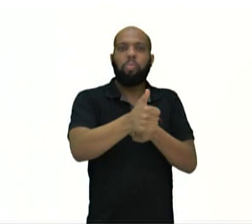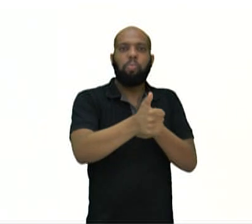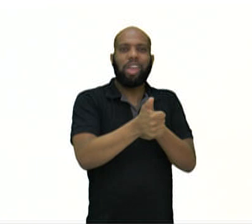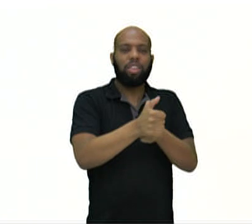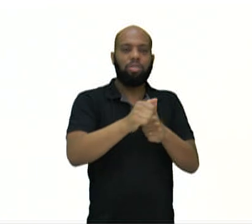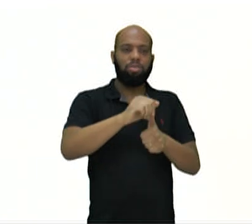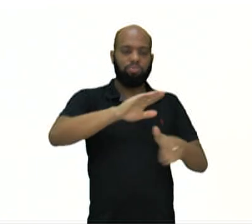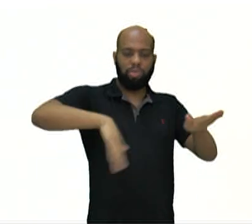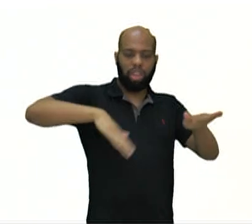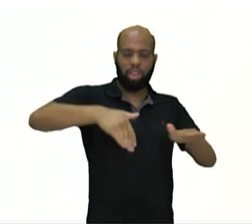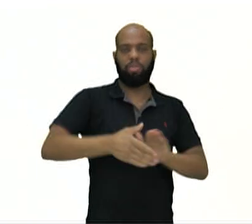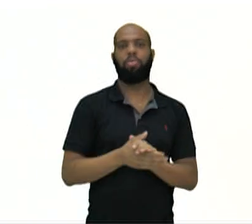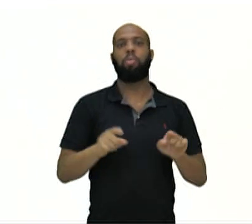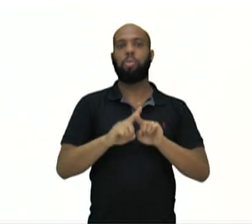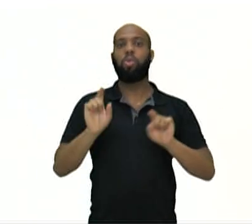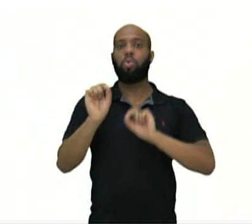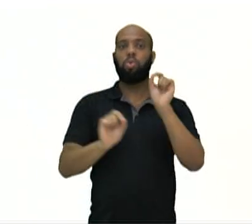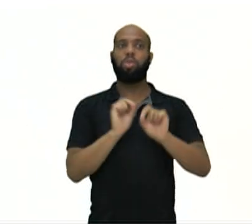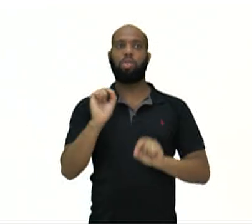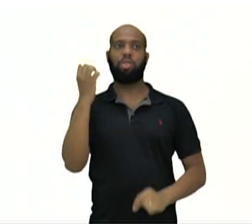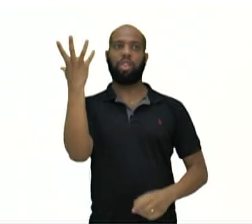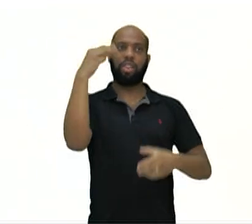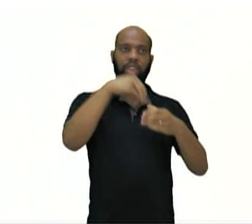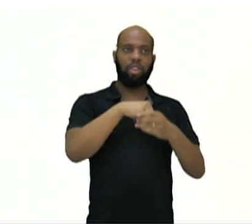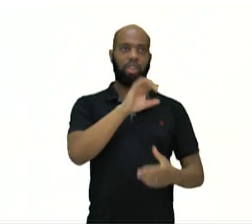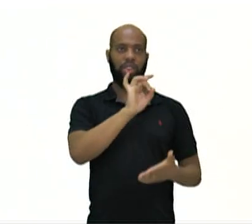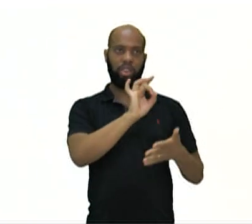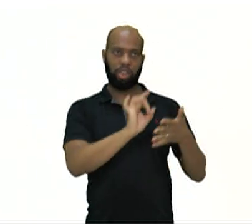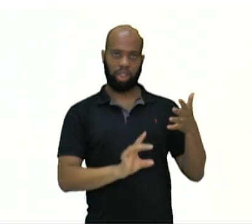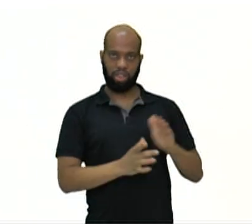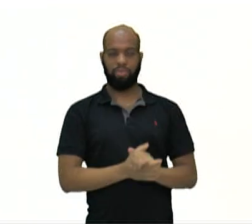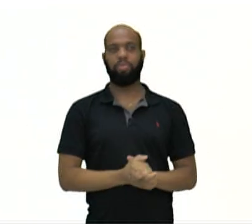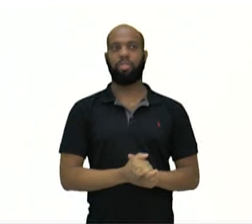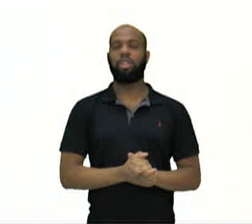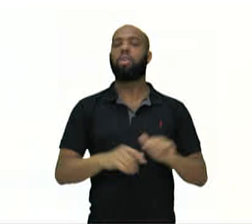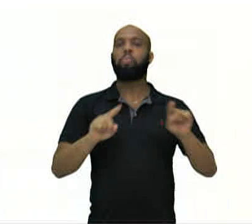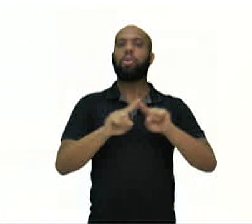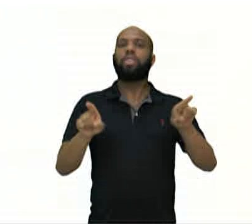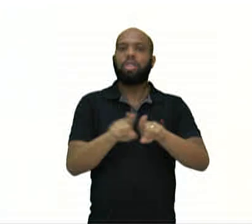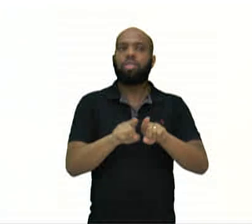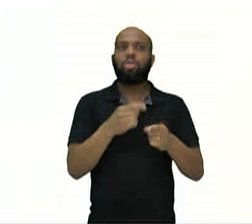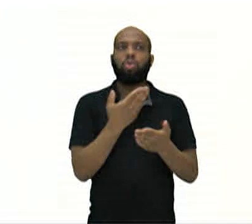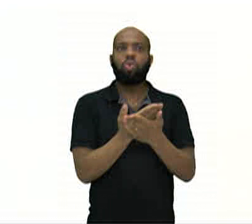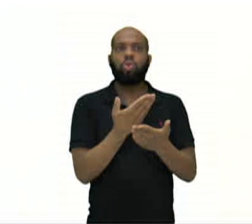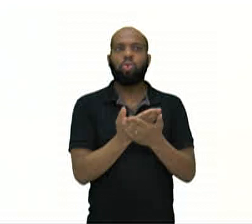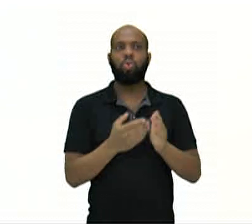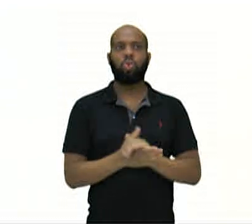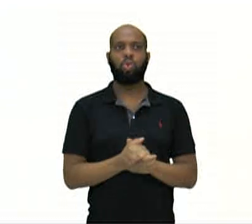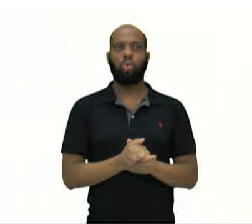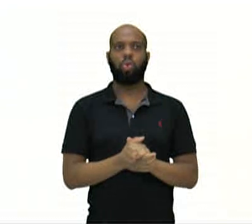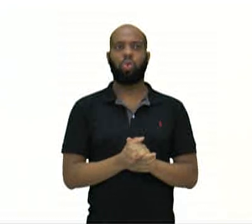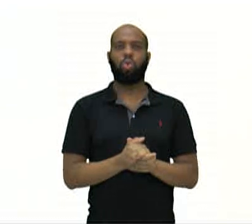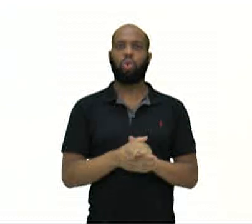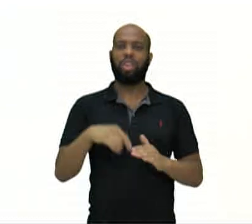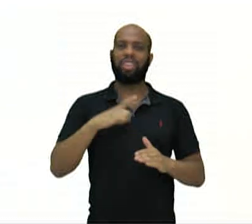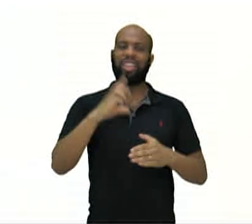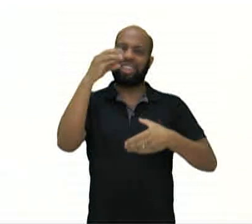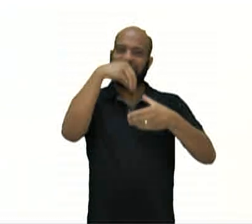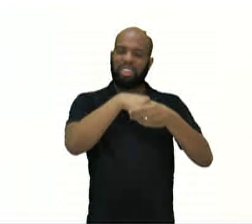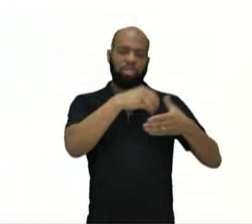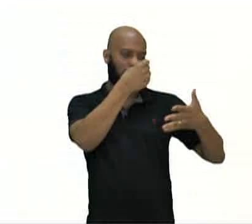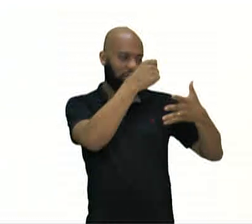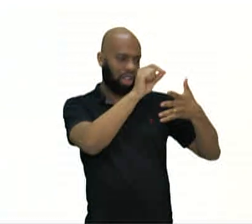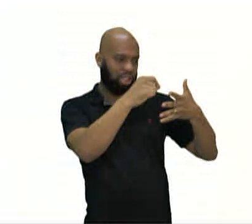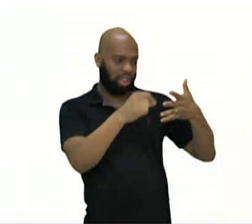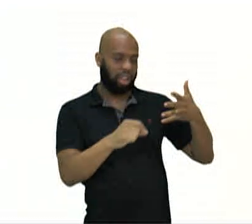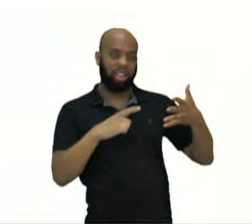que é que acontece dentro de cada um desses relevos e tal. Também nós vimos um pouquinho de vertente, vimos que dentro das vertentes